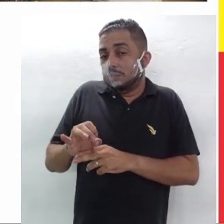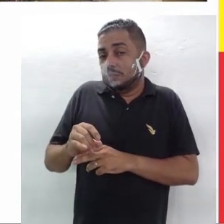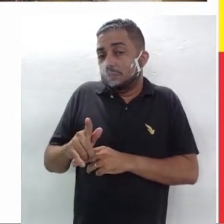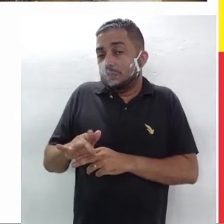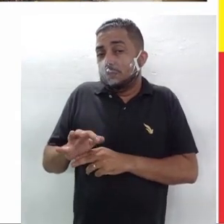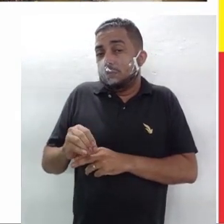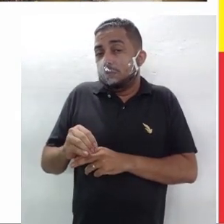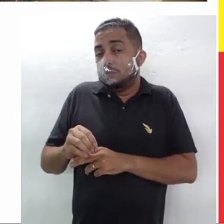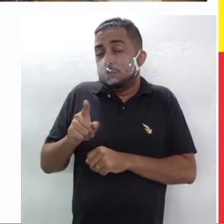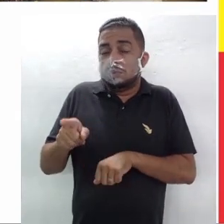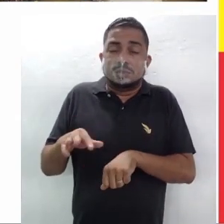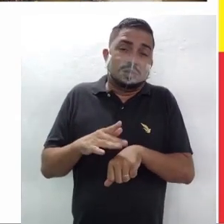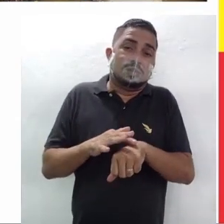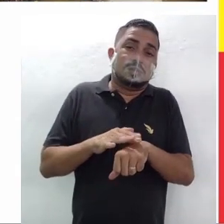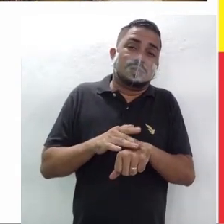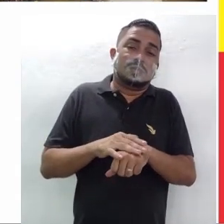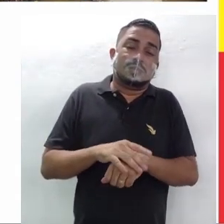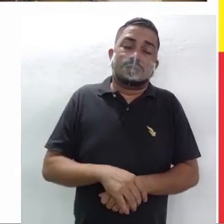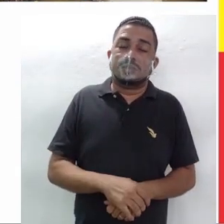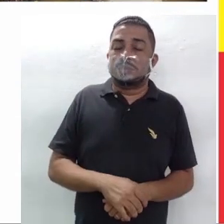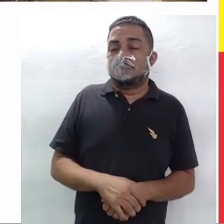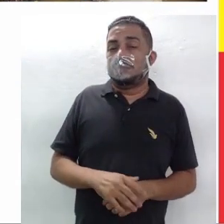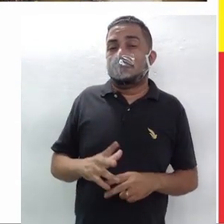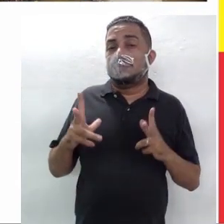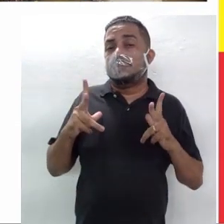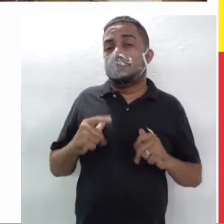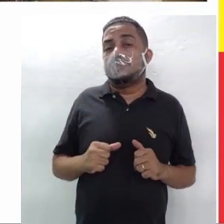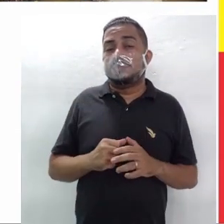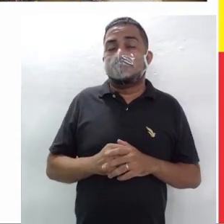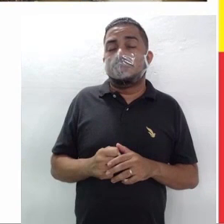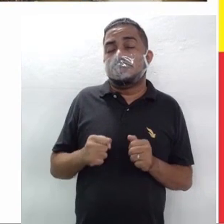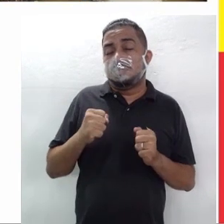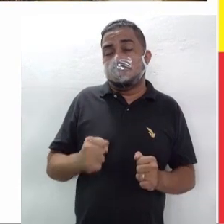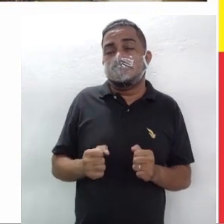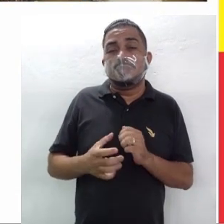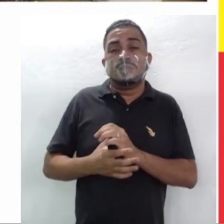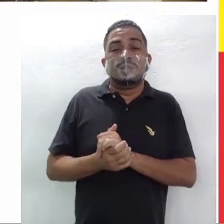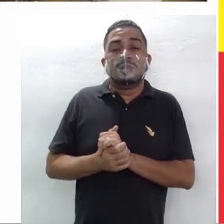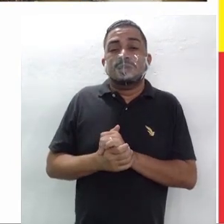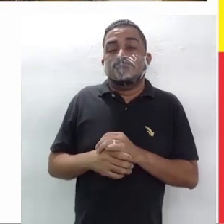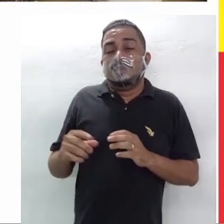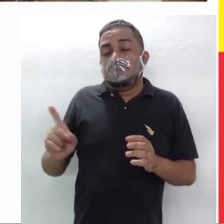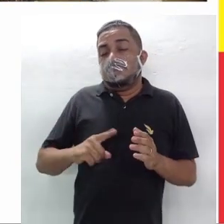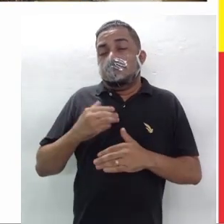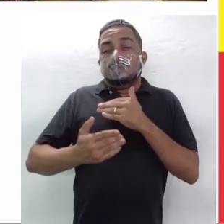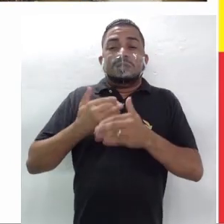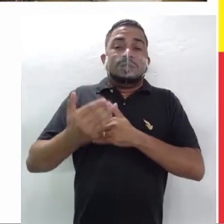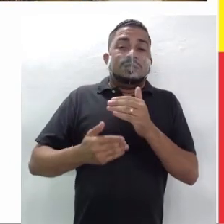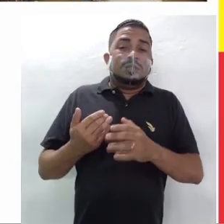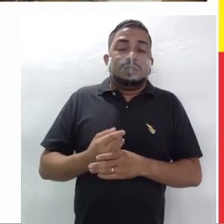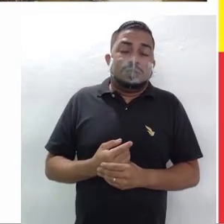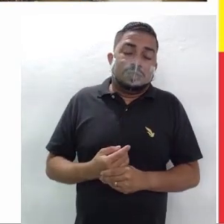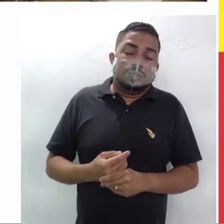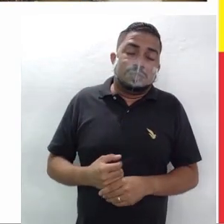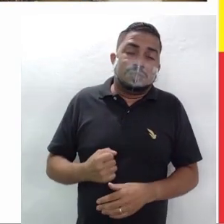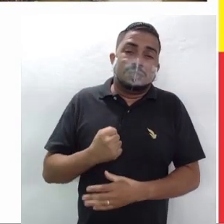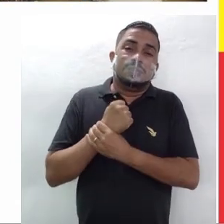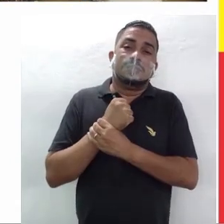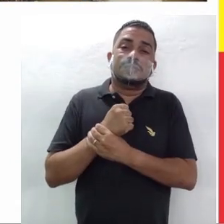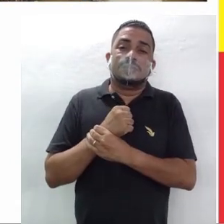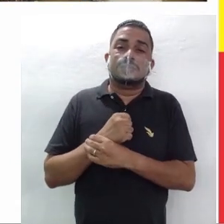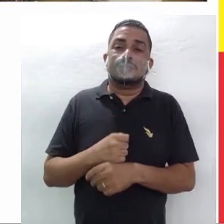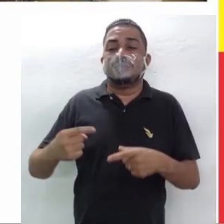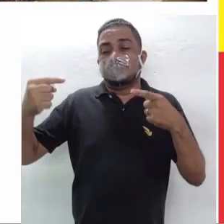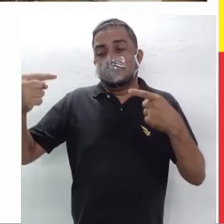imunológico. Porém, essas doenças afetam os seres humanos que podem não ter desenvolvido